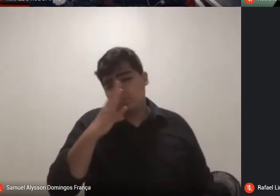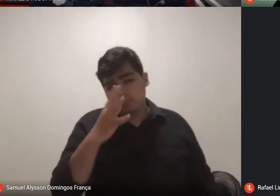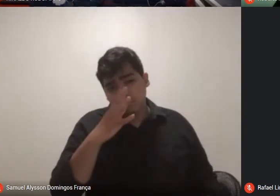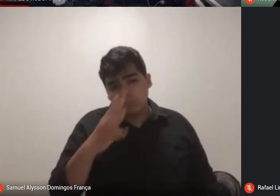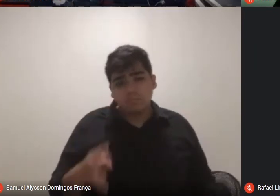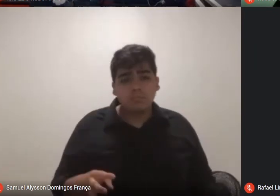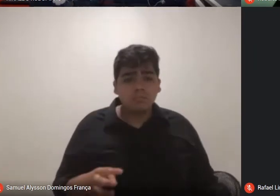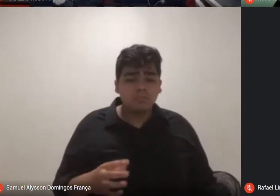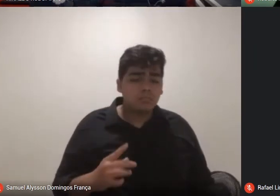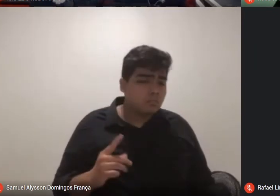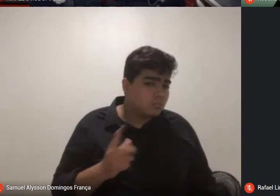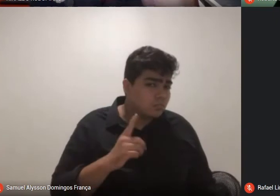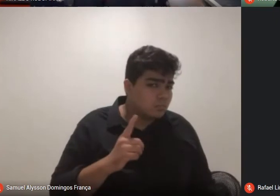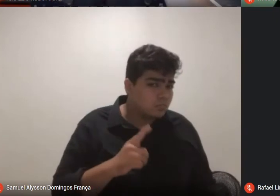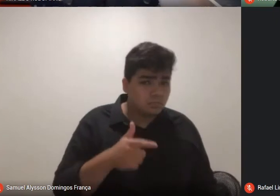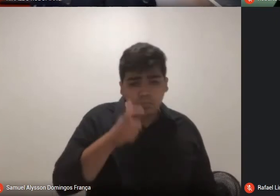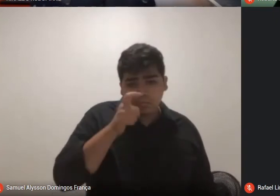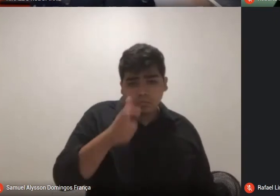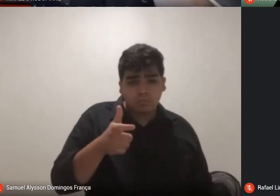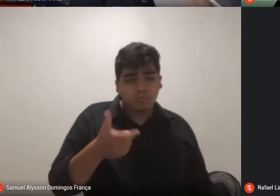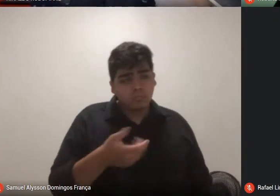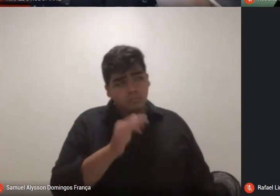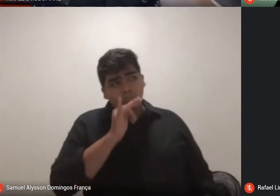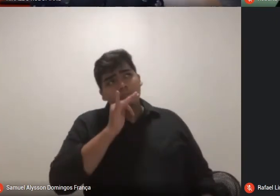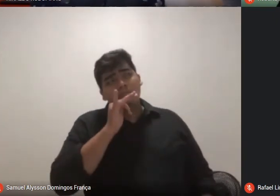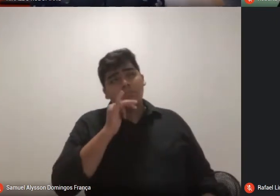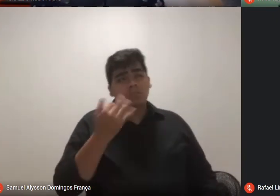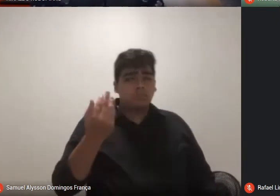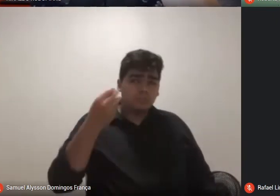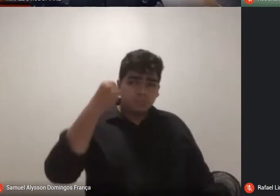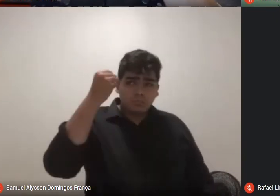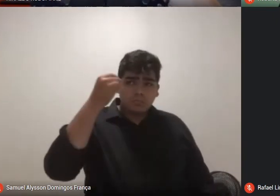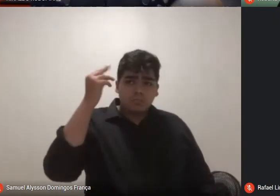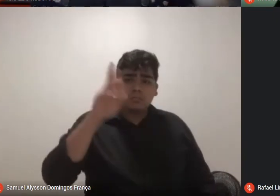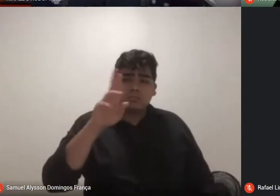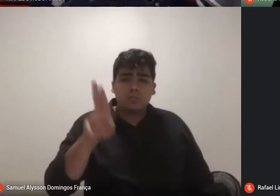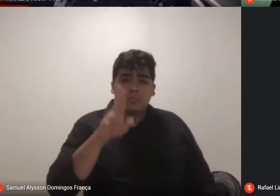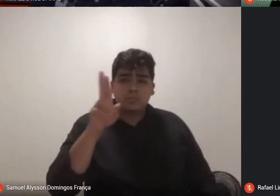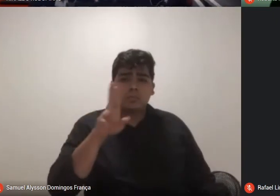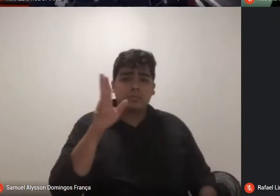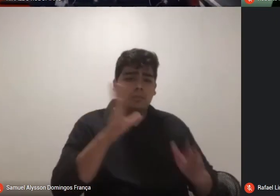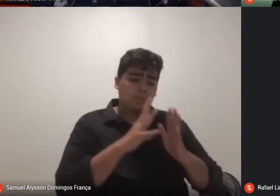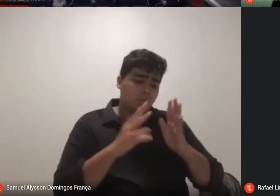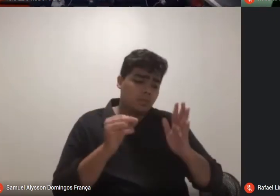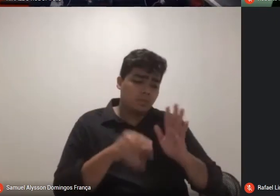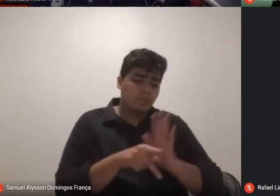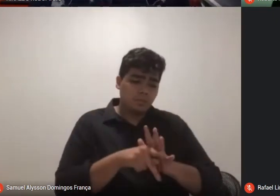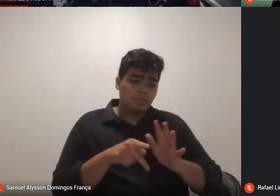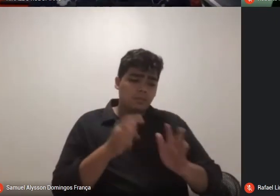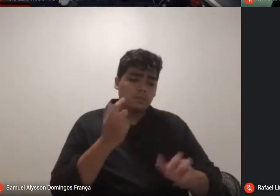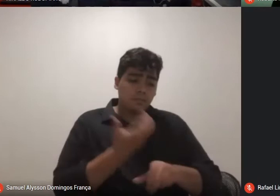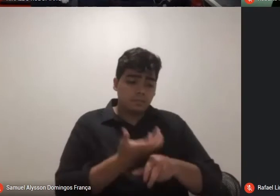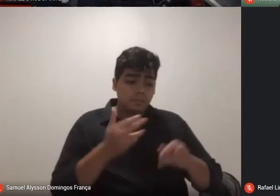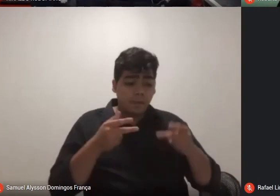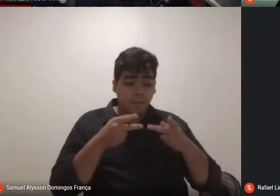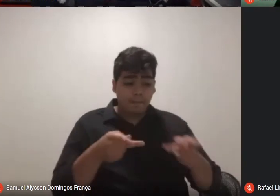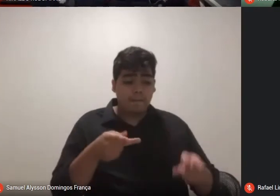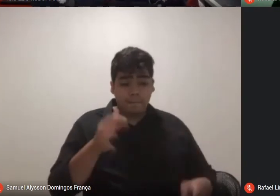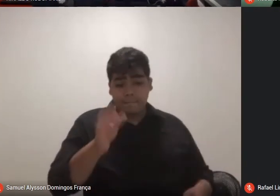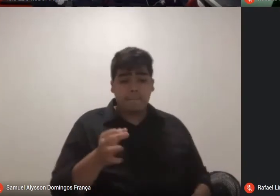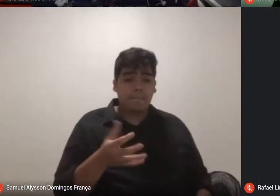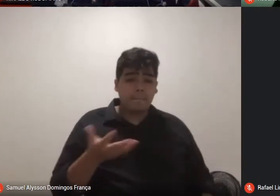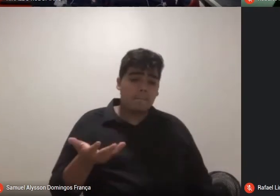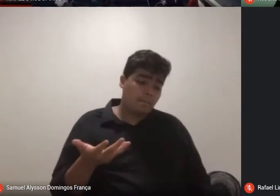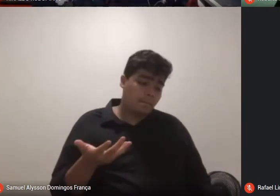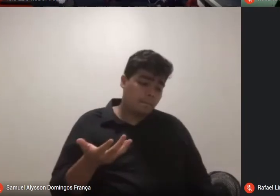teria interesse em, de repente, fazer um experimento de uso desse protótipo nas nossas disciplinas de projeto, né? Você experimentar, a gente vê